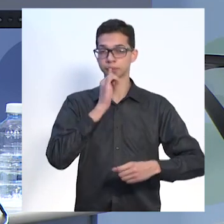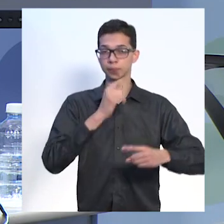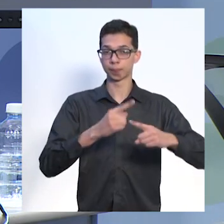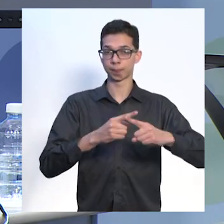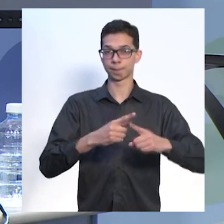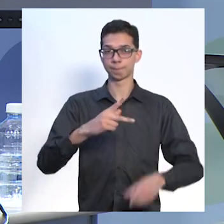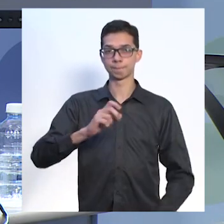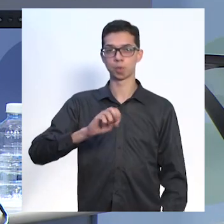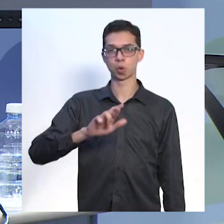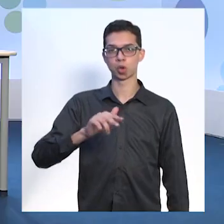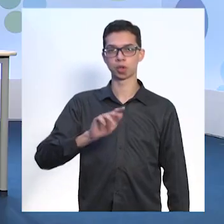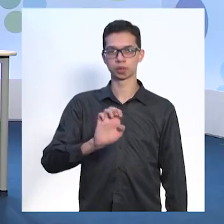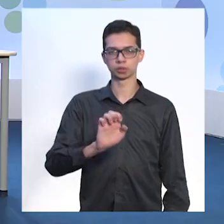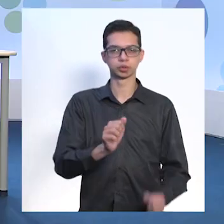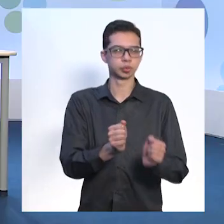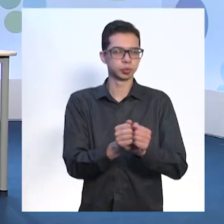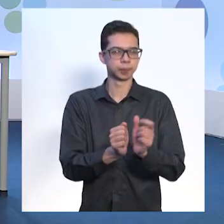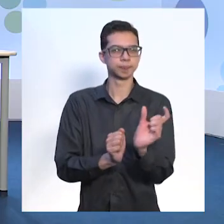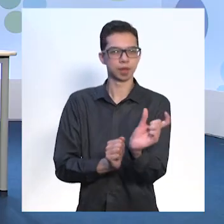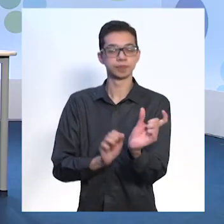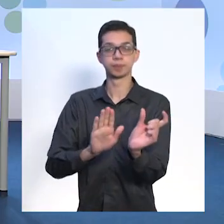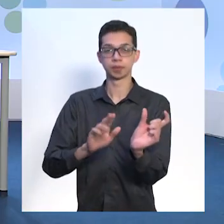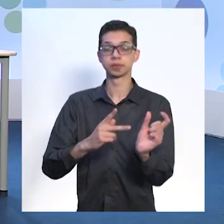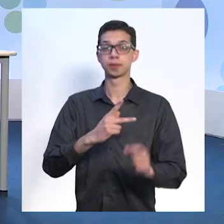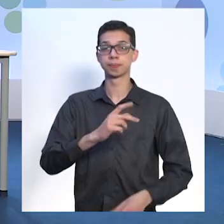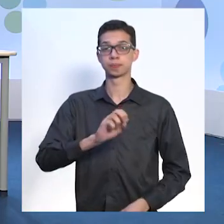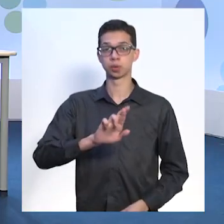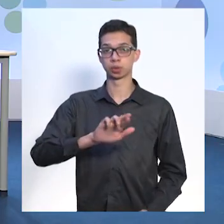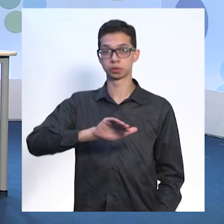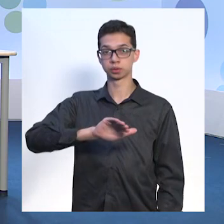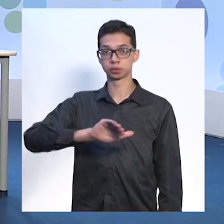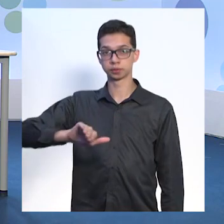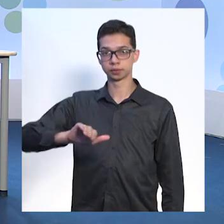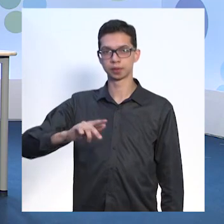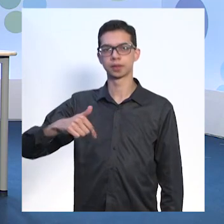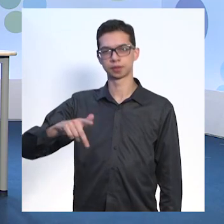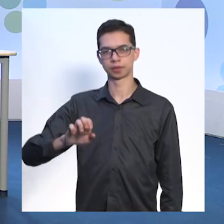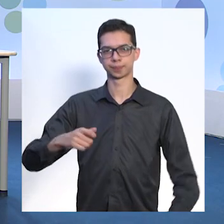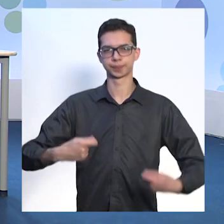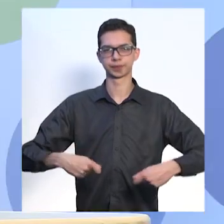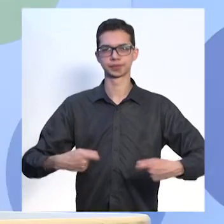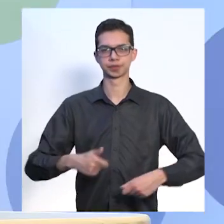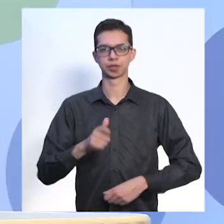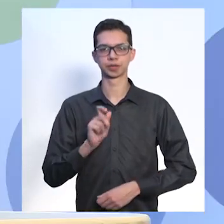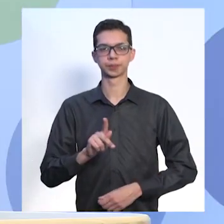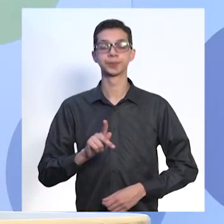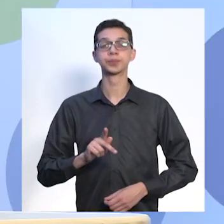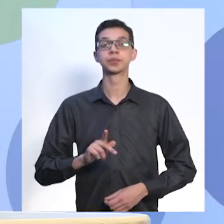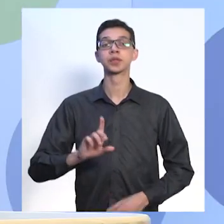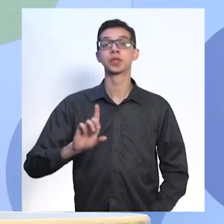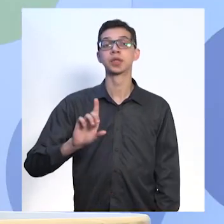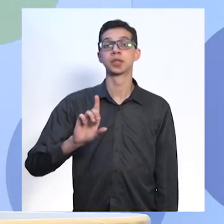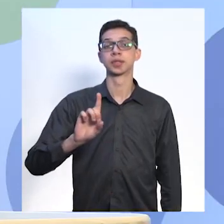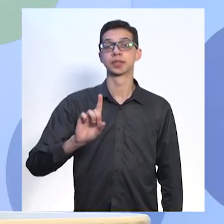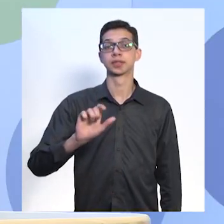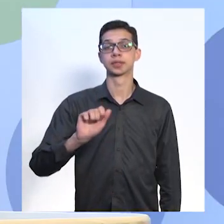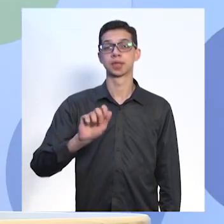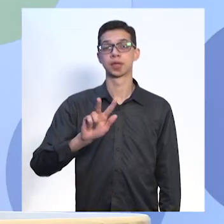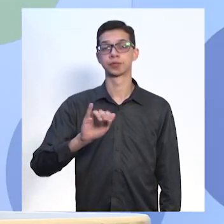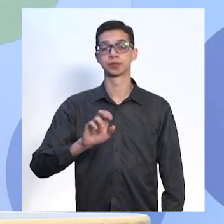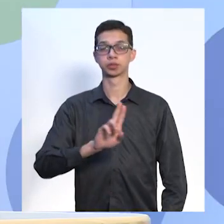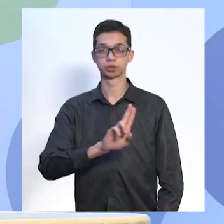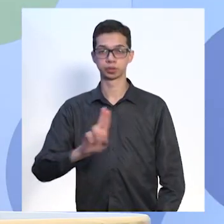bom? É bom a gente retificar. Ó, o Davi colocou anel de pérola, some de repente.